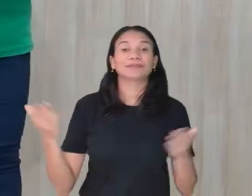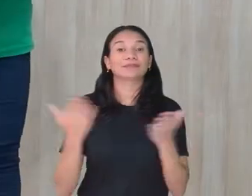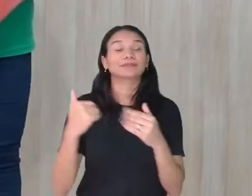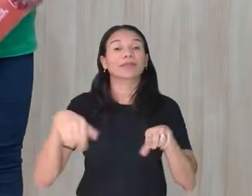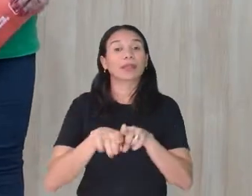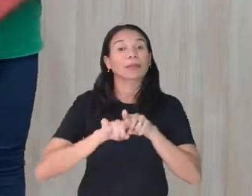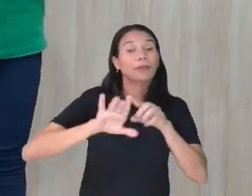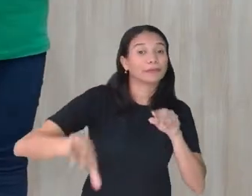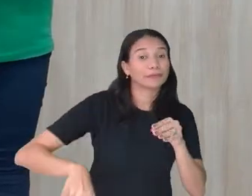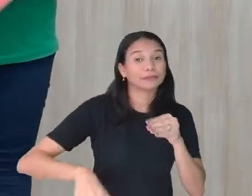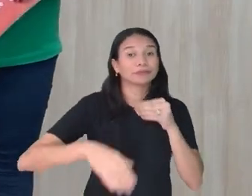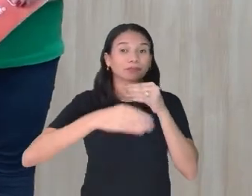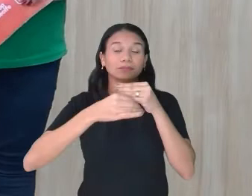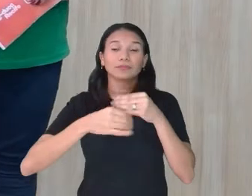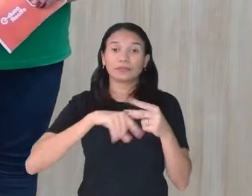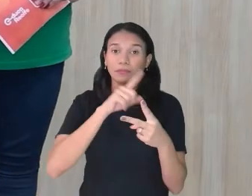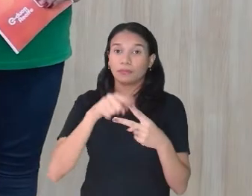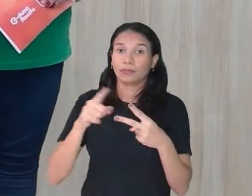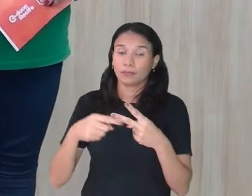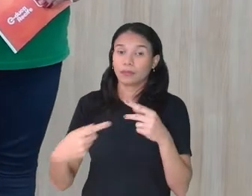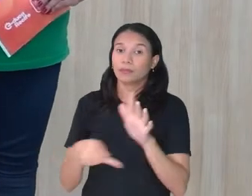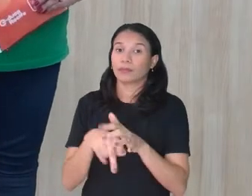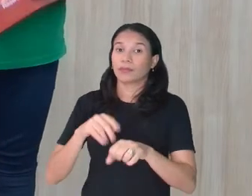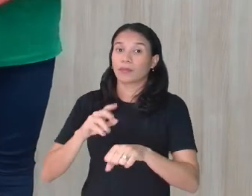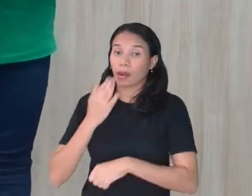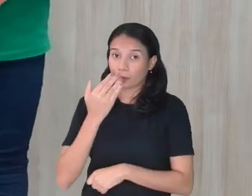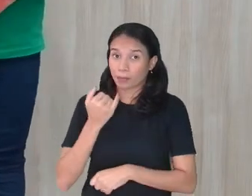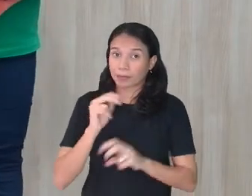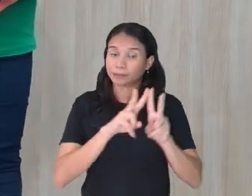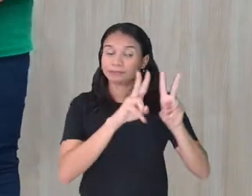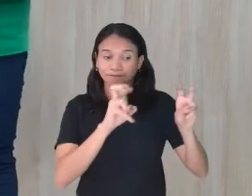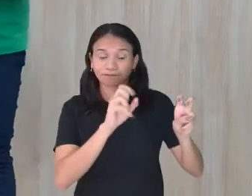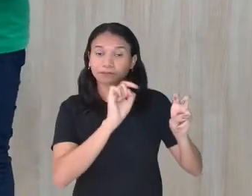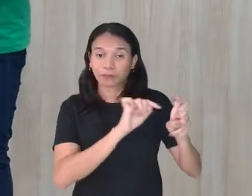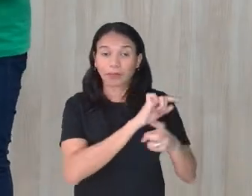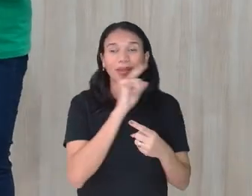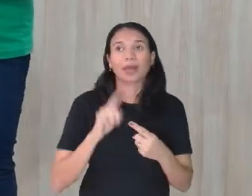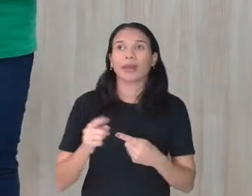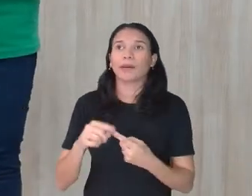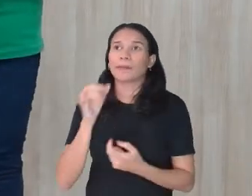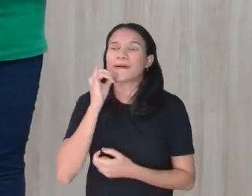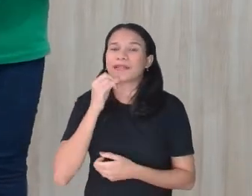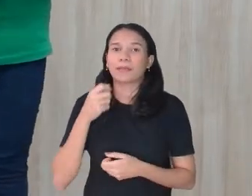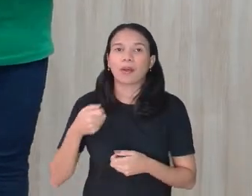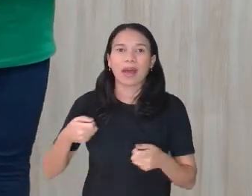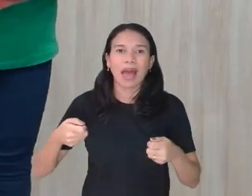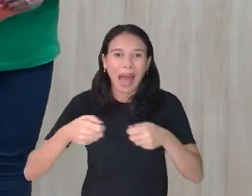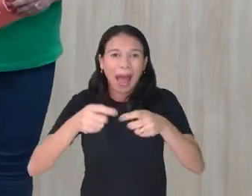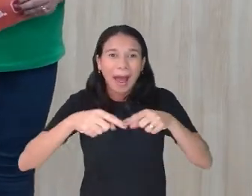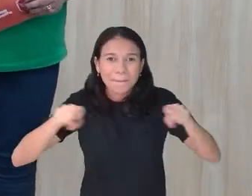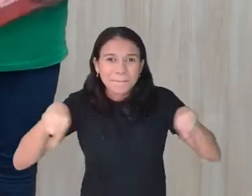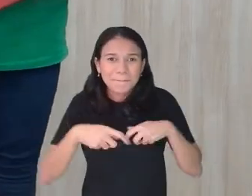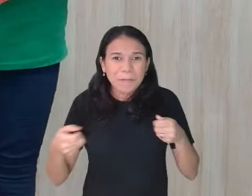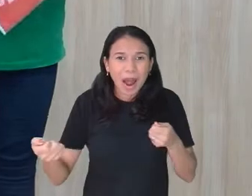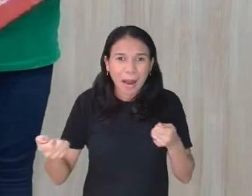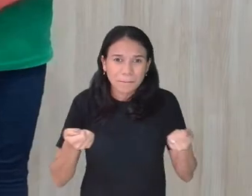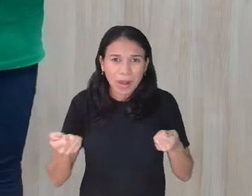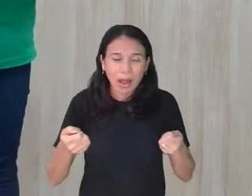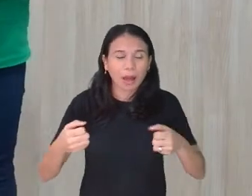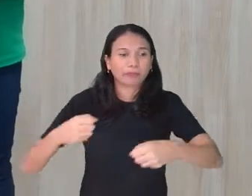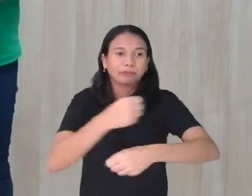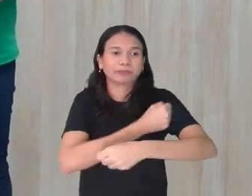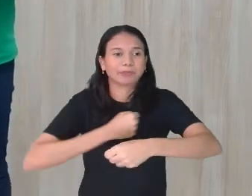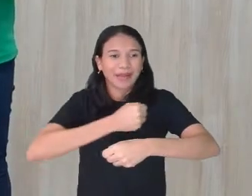vou falar mais 2 pontos em relação aos alimentos, que são muitas vezes aquela panela que o alimento queimou e aí muita gente está